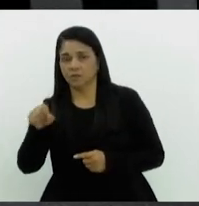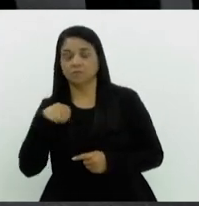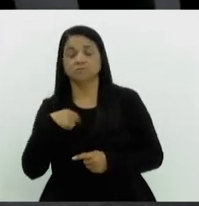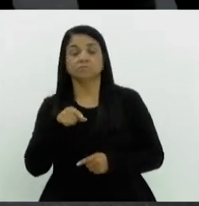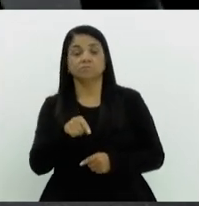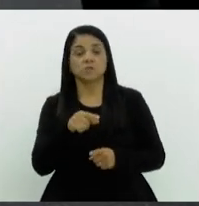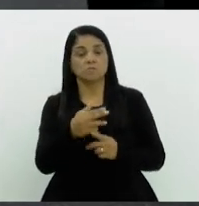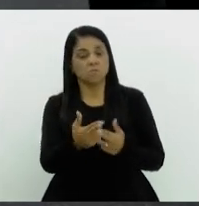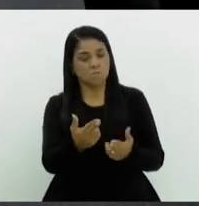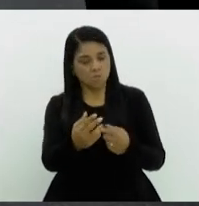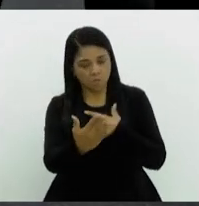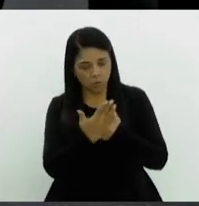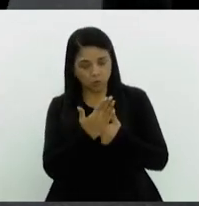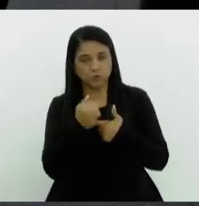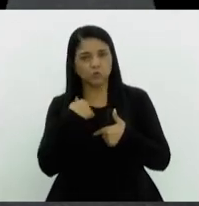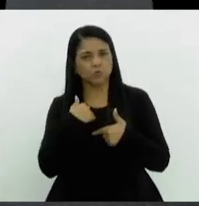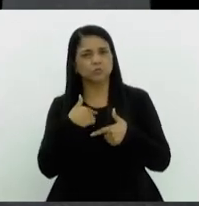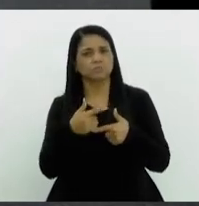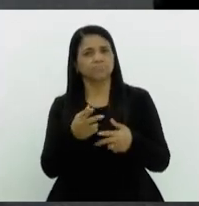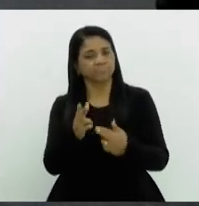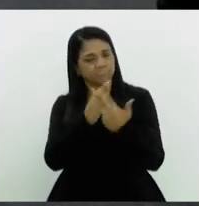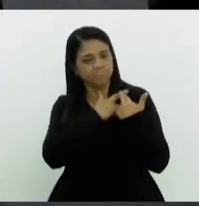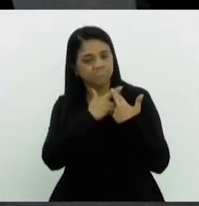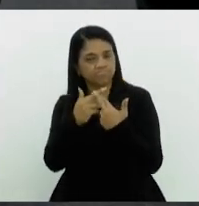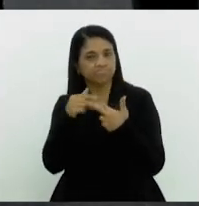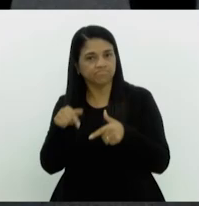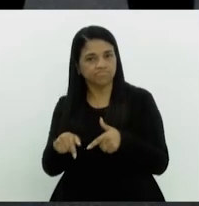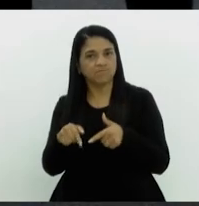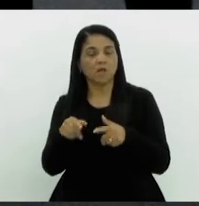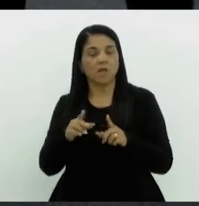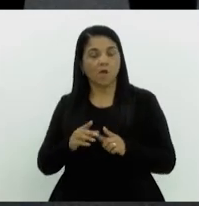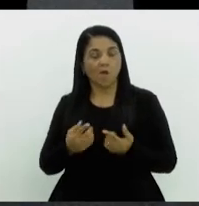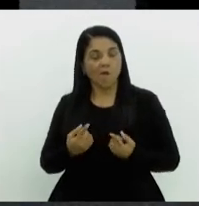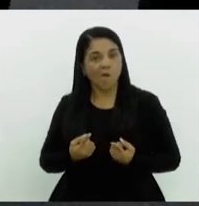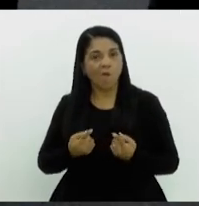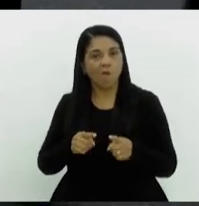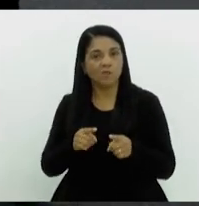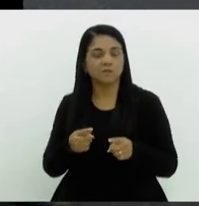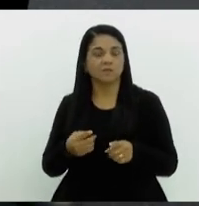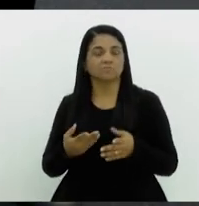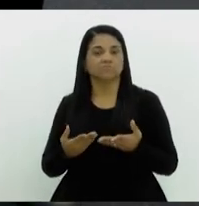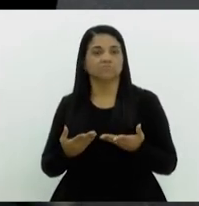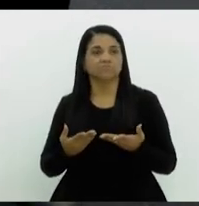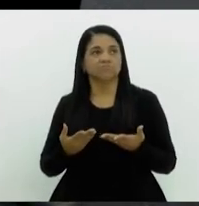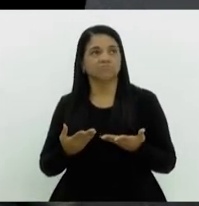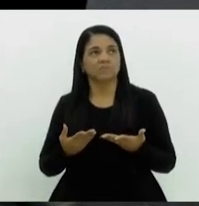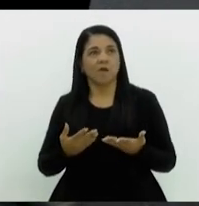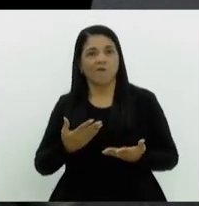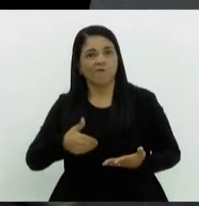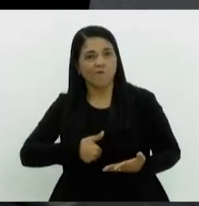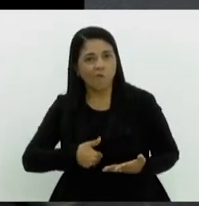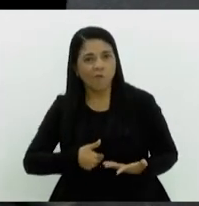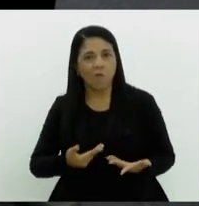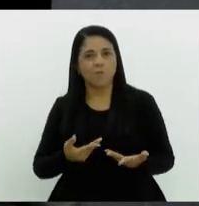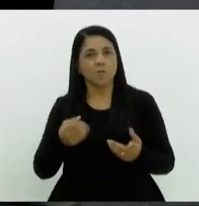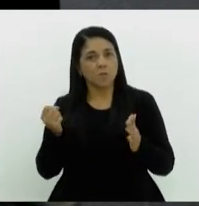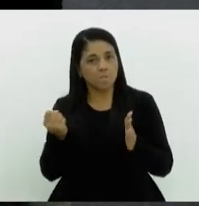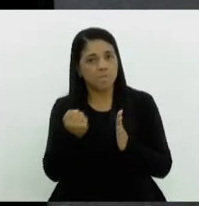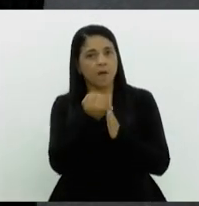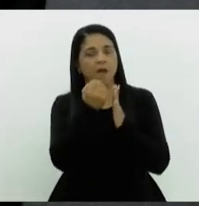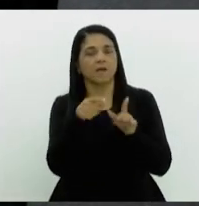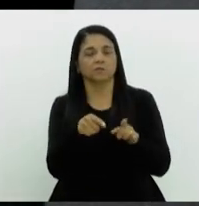a responsabilidade do combate à fome, que também é um dos impactos importantes